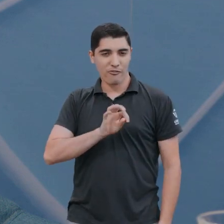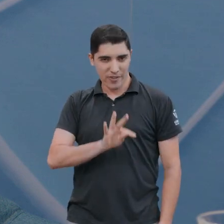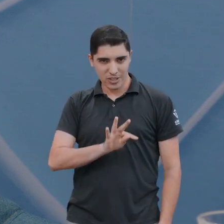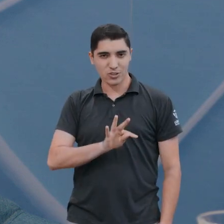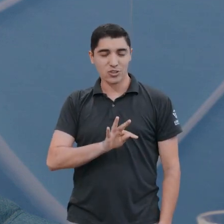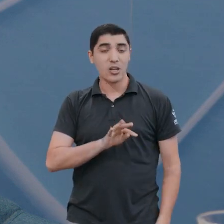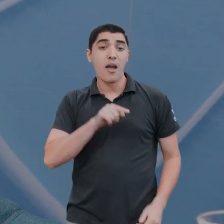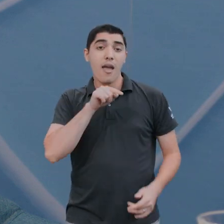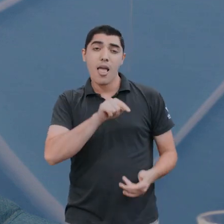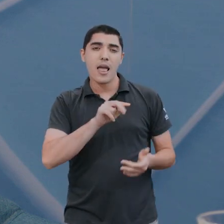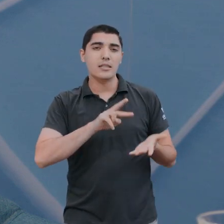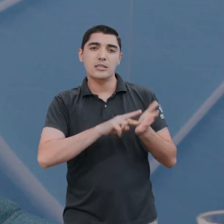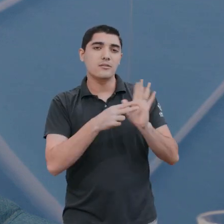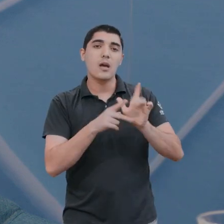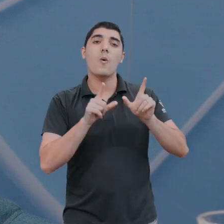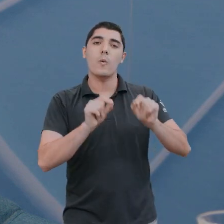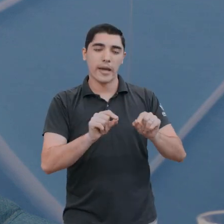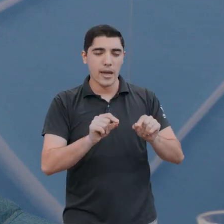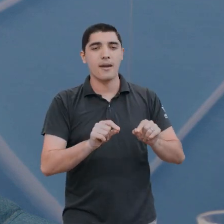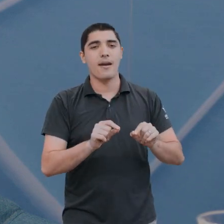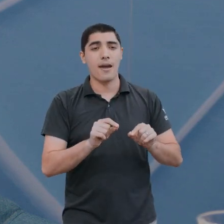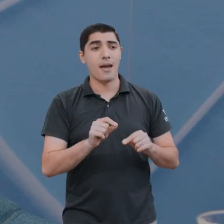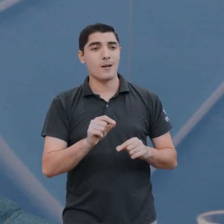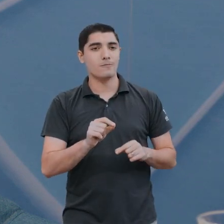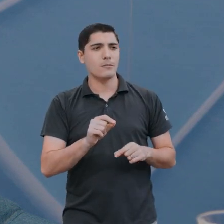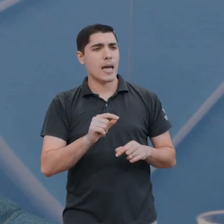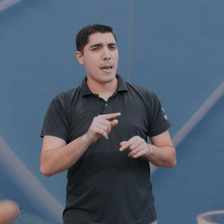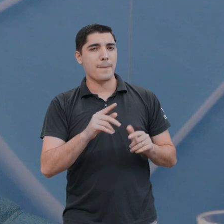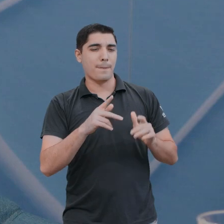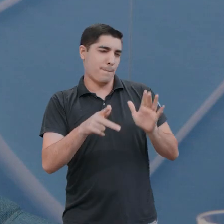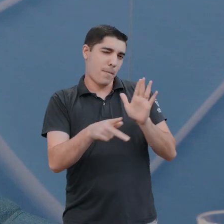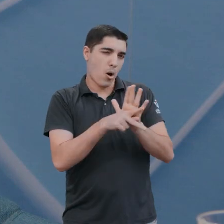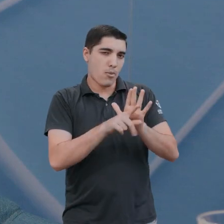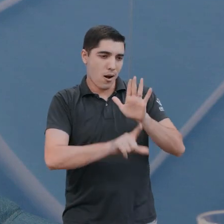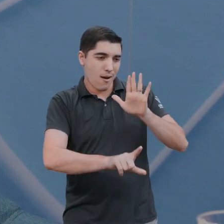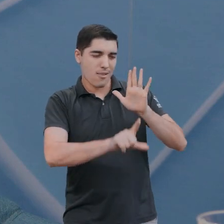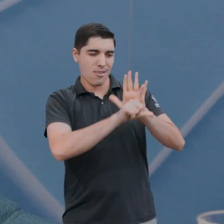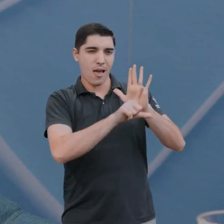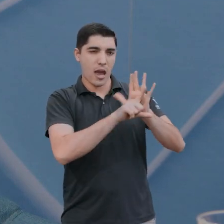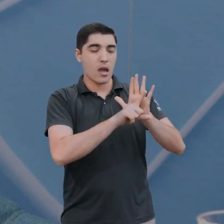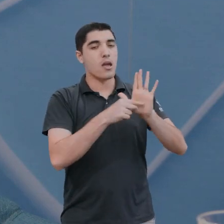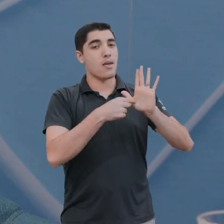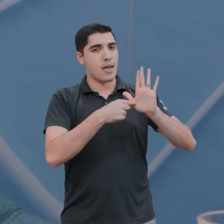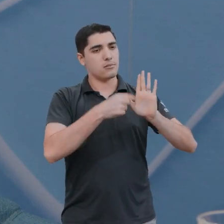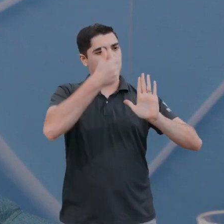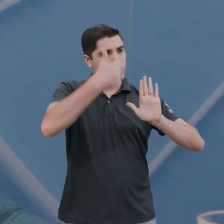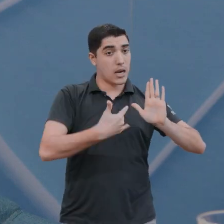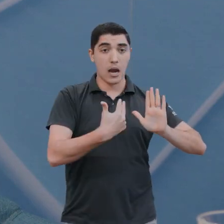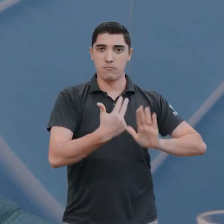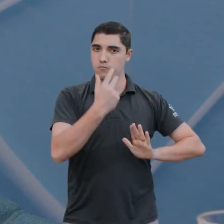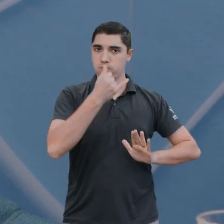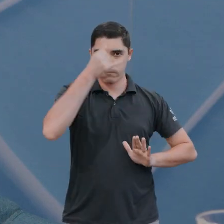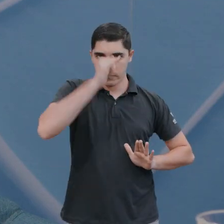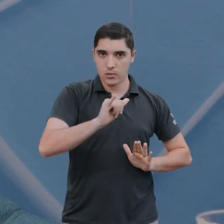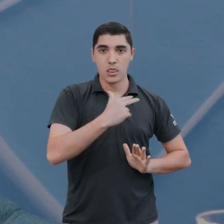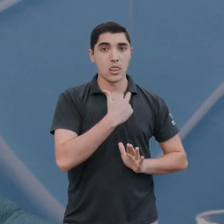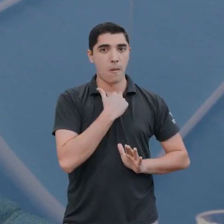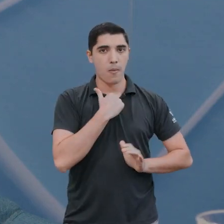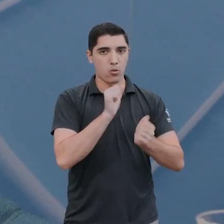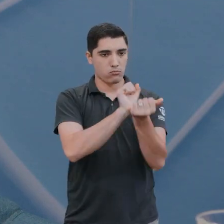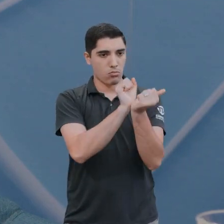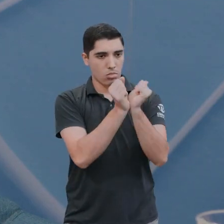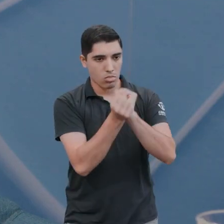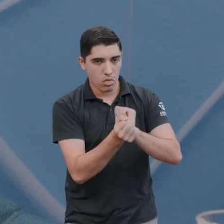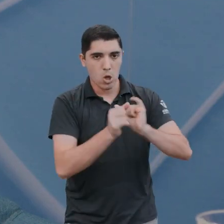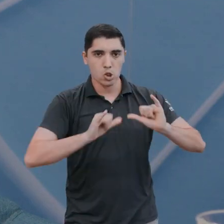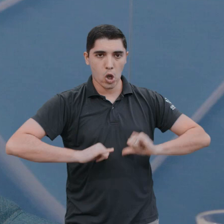ele frisa justamente essa questão de legislação que evita o trabalho escravo e legislação